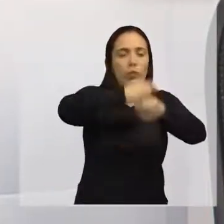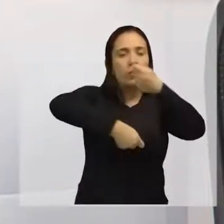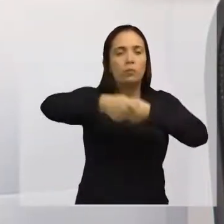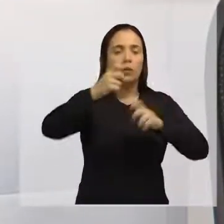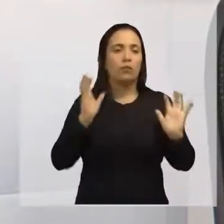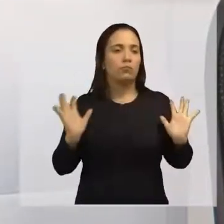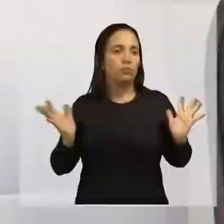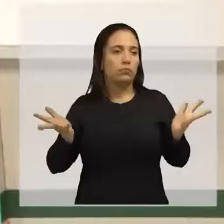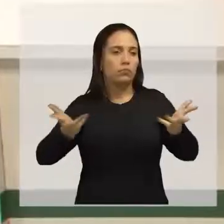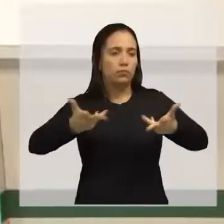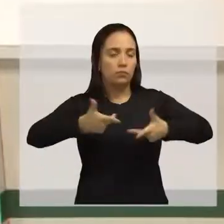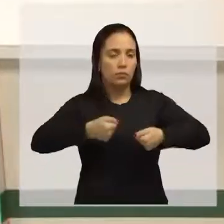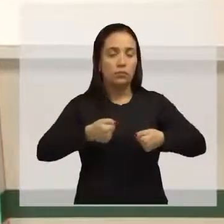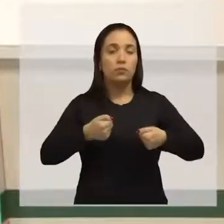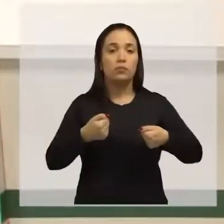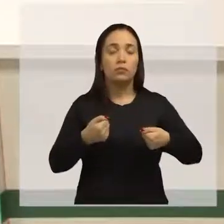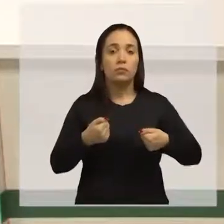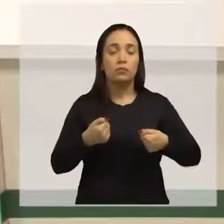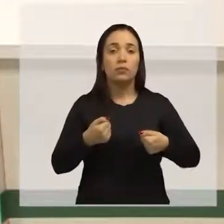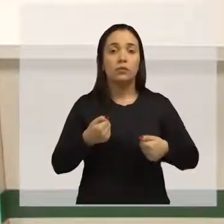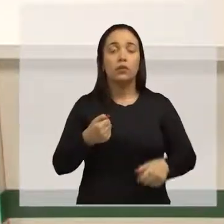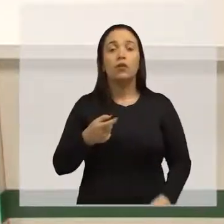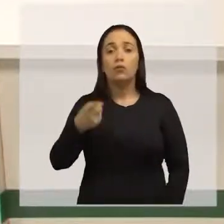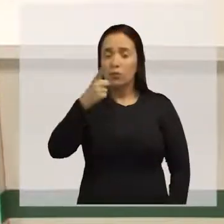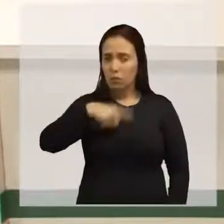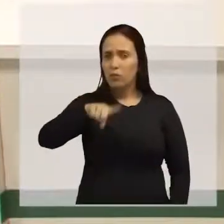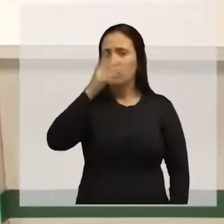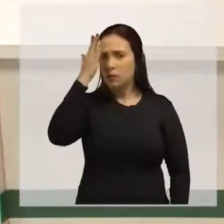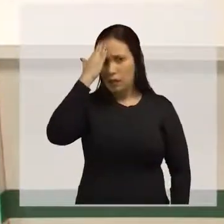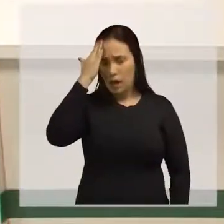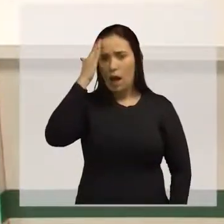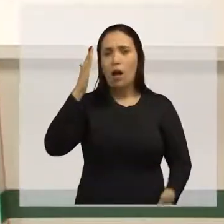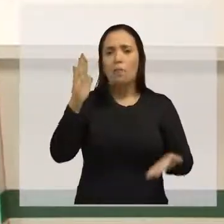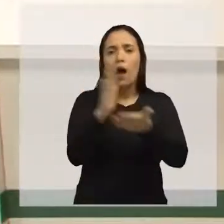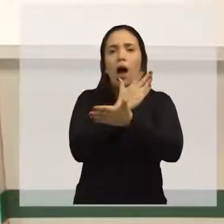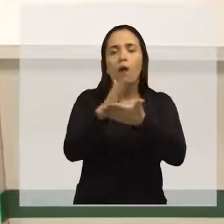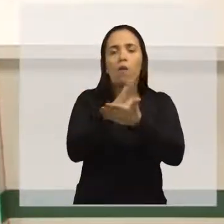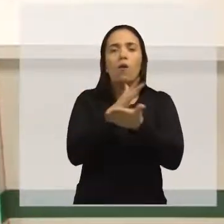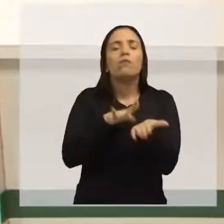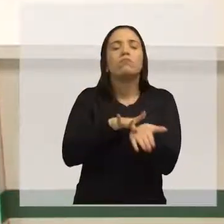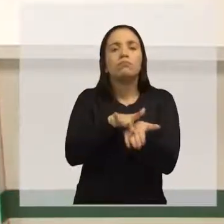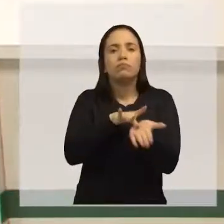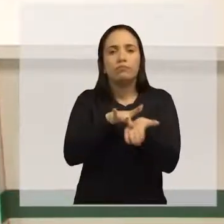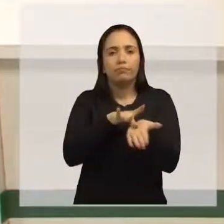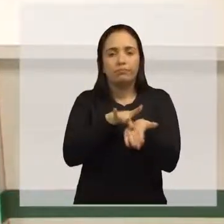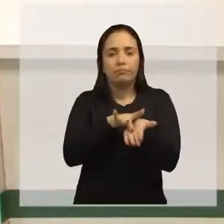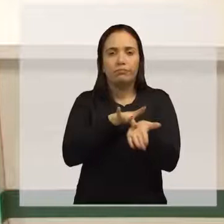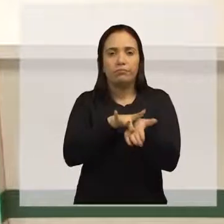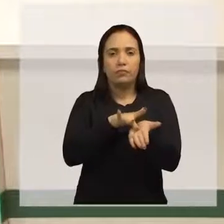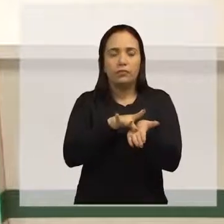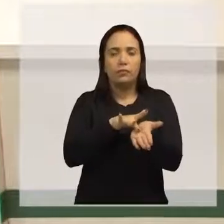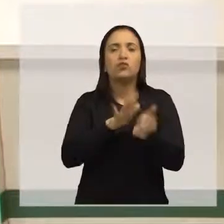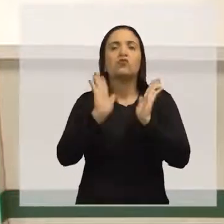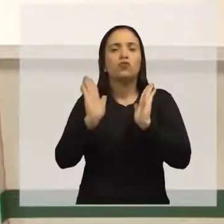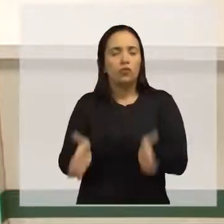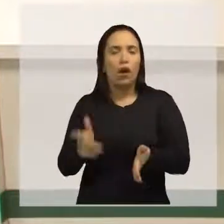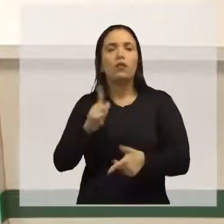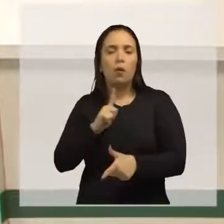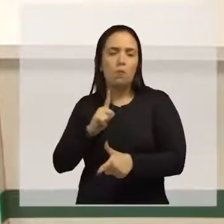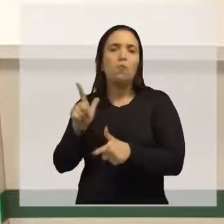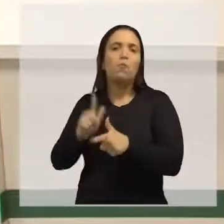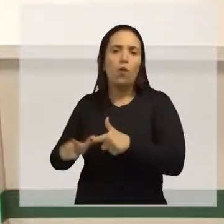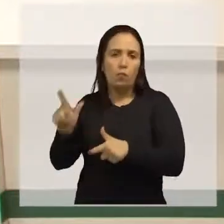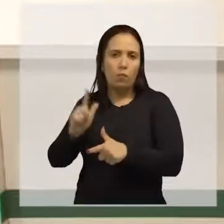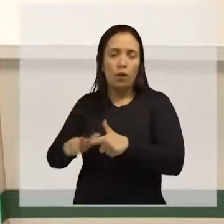Pronto, e já há 2 anos a gente sabia que muita coisa era forjada. Artificialmente, economicamente. Já tinha entrado